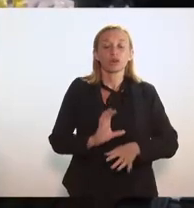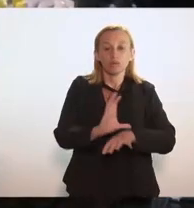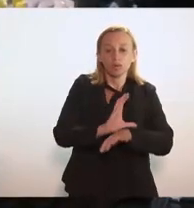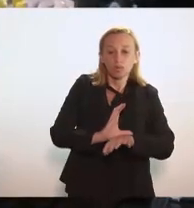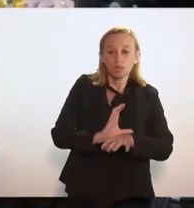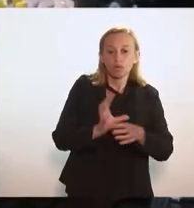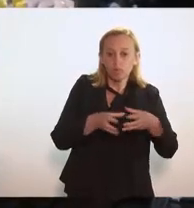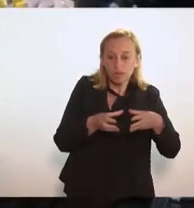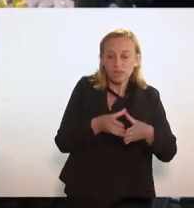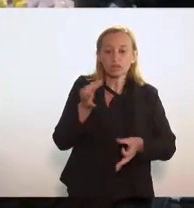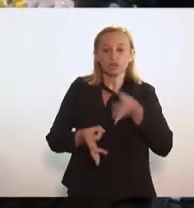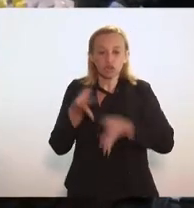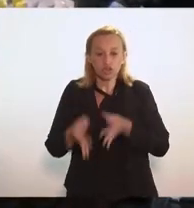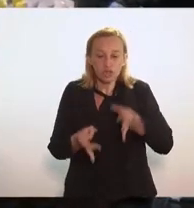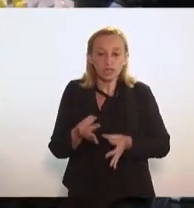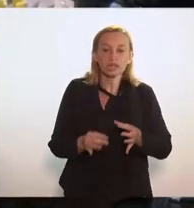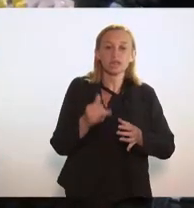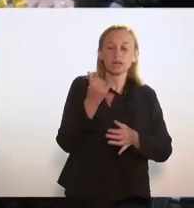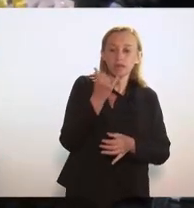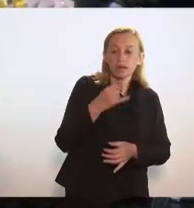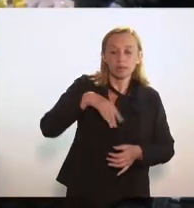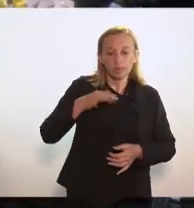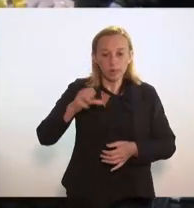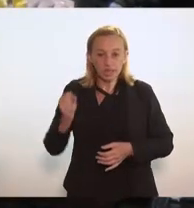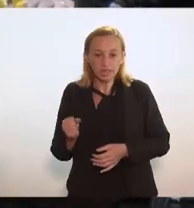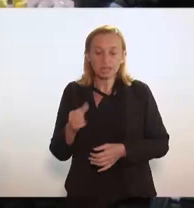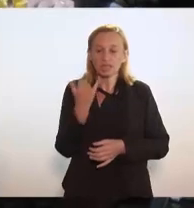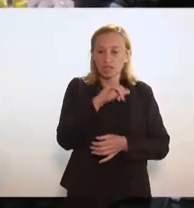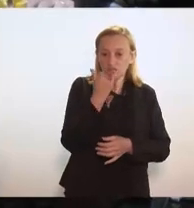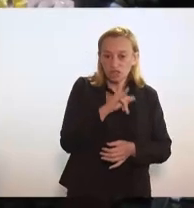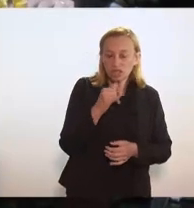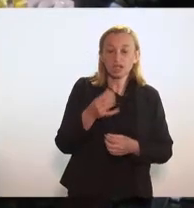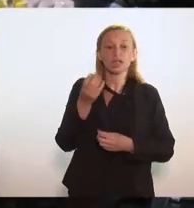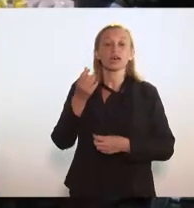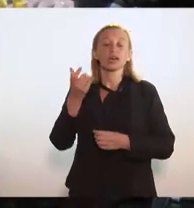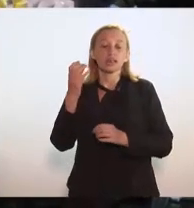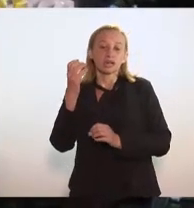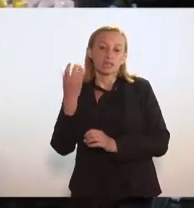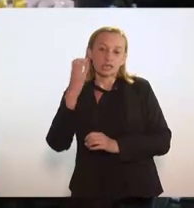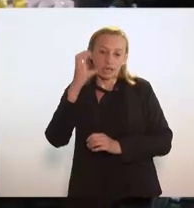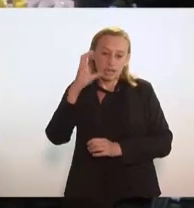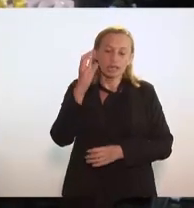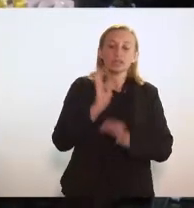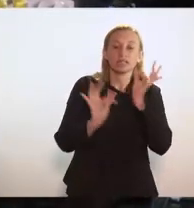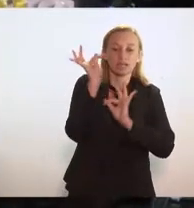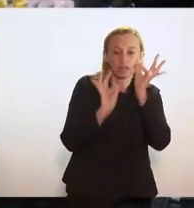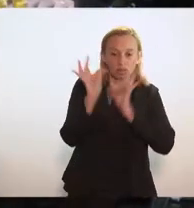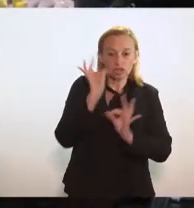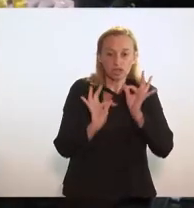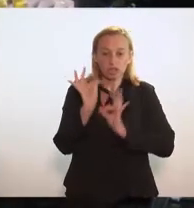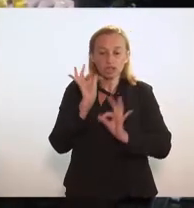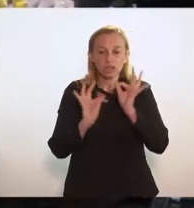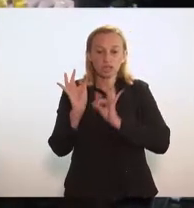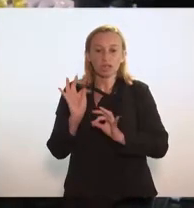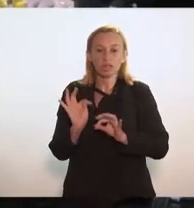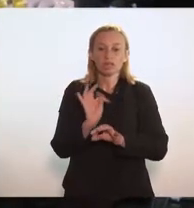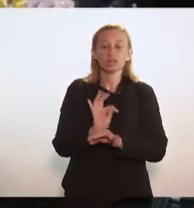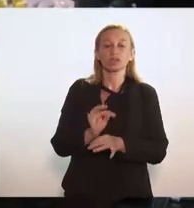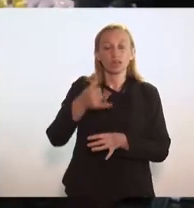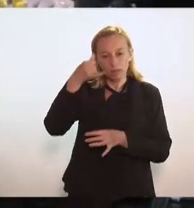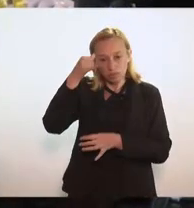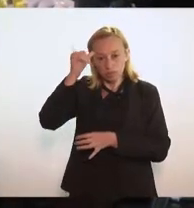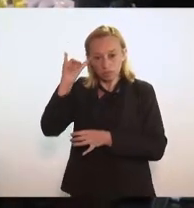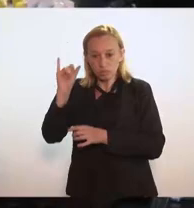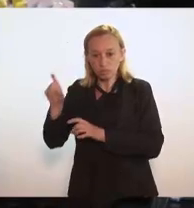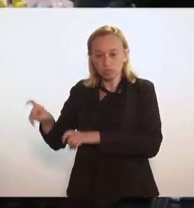Constituição, Justiça, Minas e Energia, Defesa do Meio Ambiente, Ciência e Tecnologia, Política Urbana, Habitação e Assuntos Fundiários, Agricultura, Pecuária, Política Rural, Agrária e